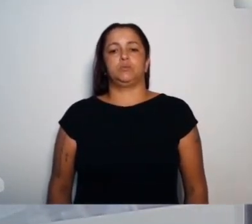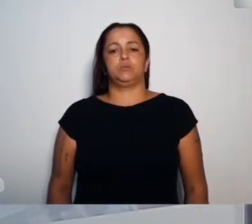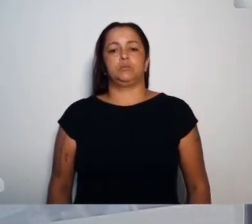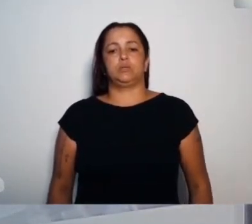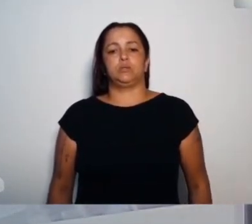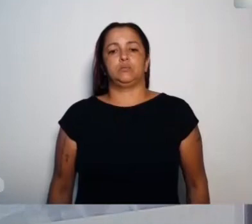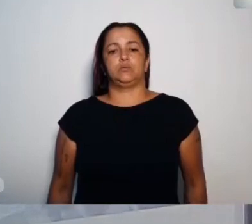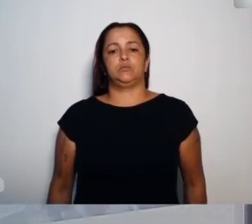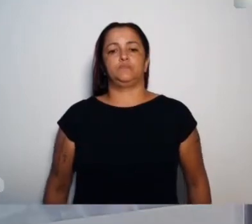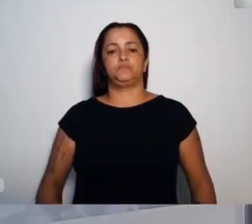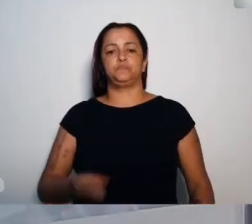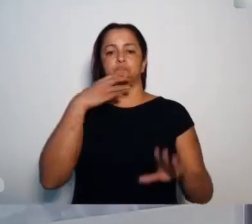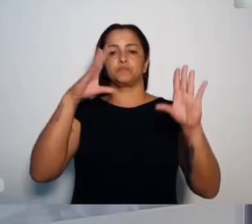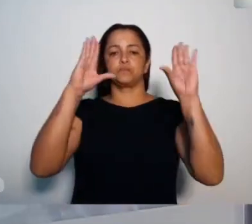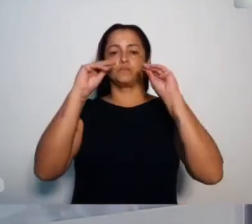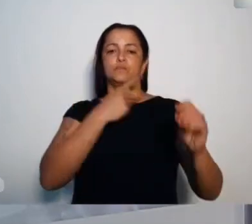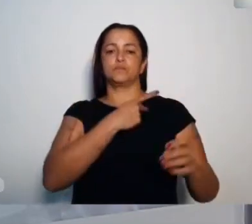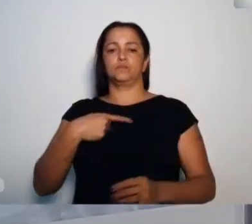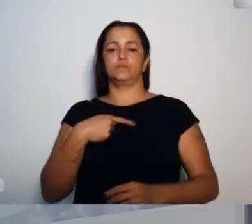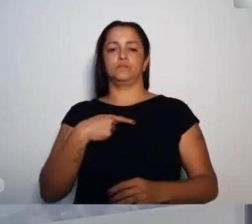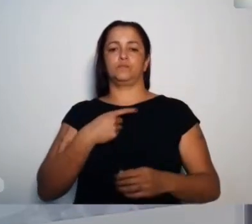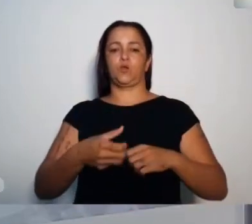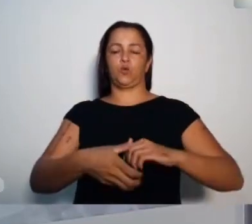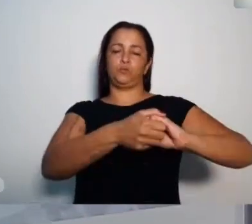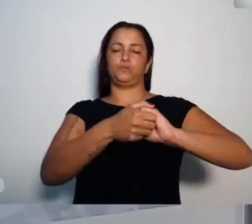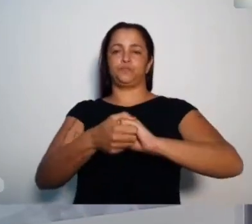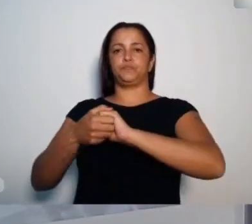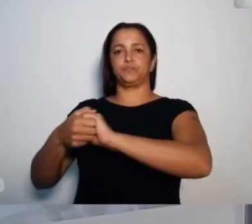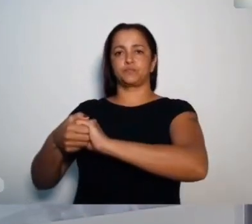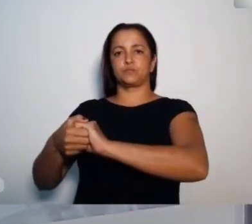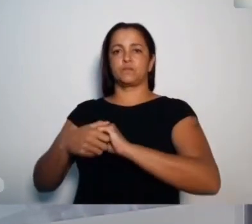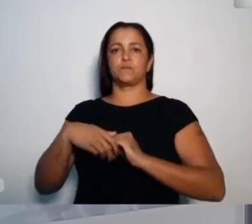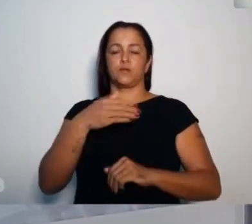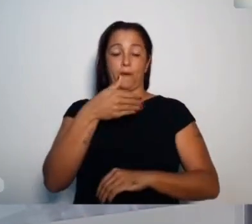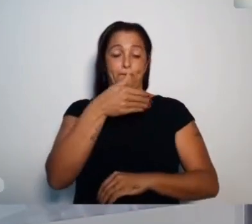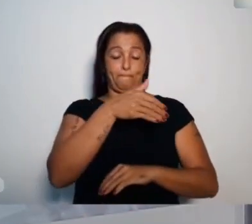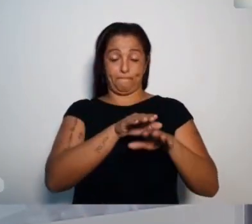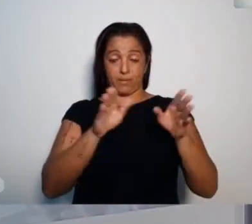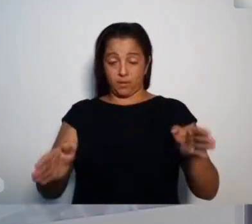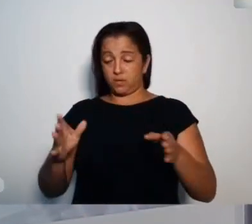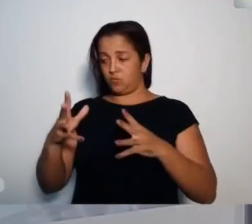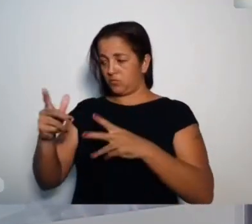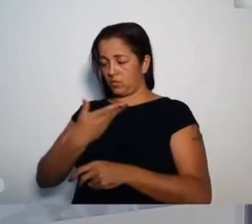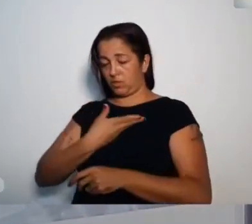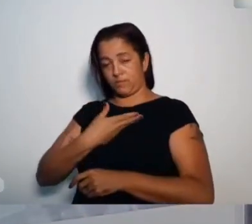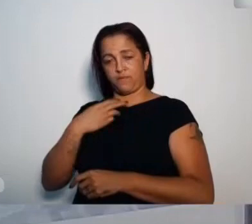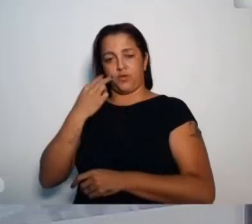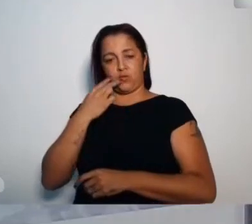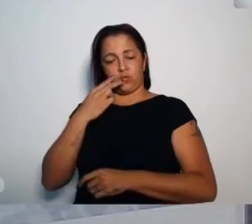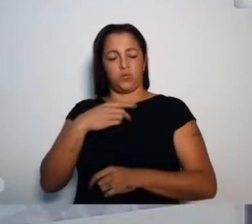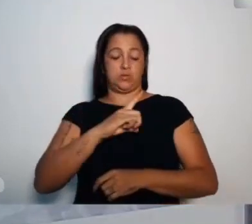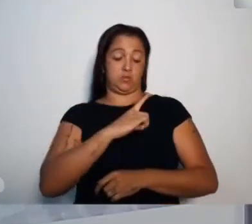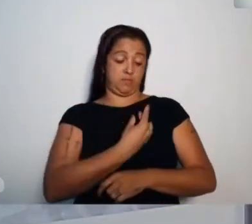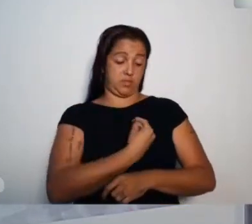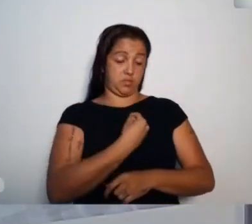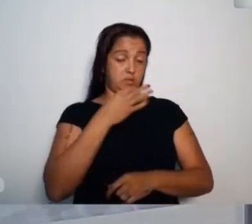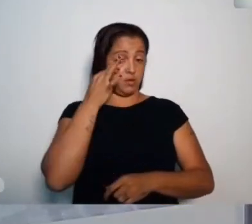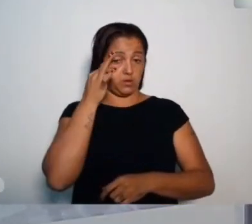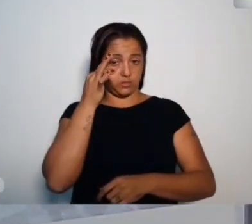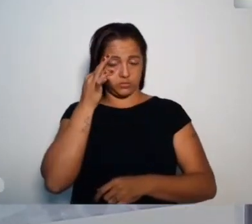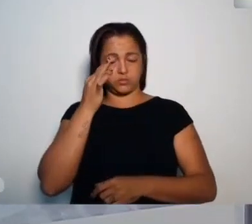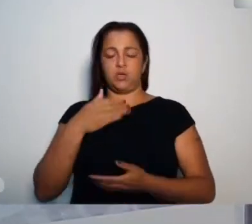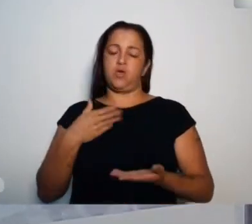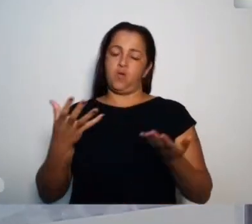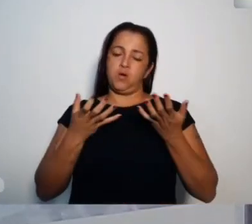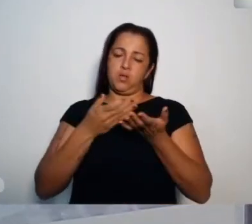Boa noite, presidente. Cumprimento toda a mesa, todos os colegas vereadores, público presente. Quero iniciar minha